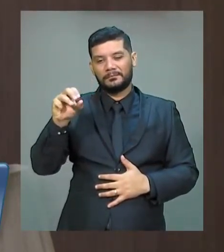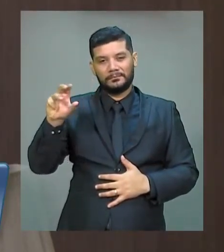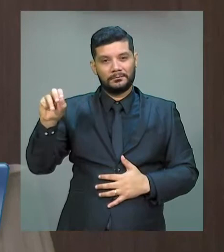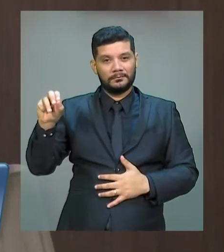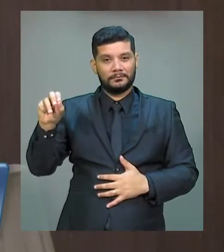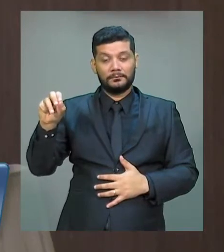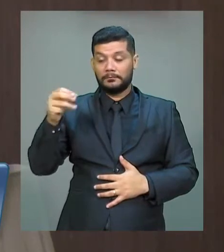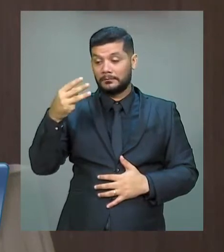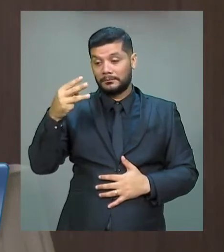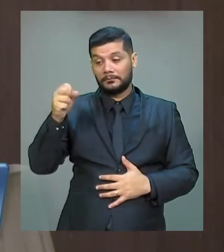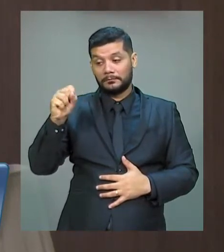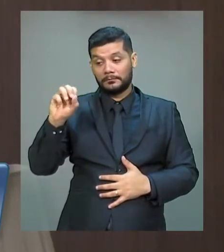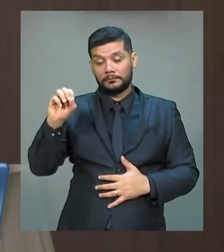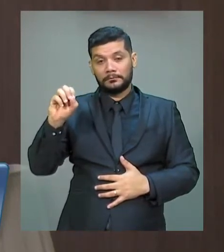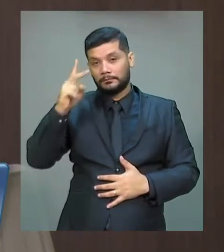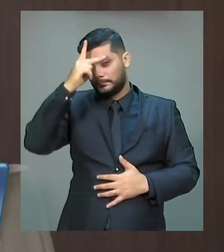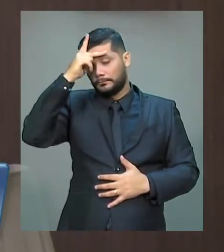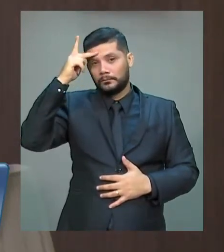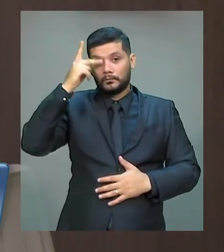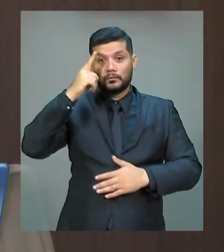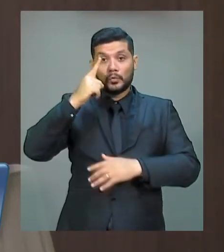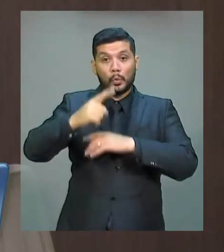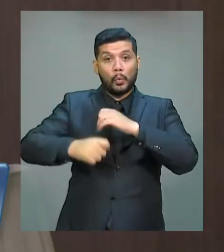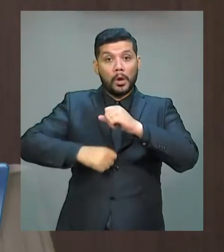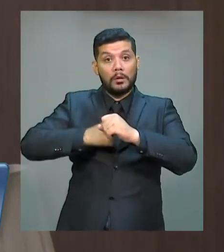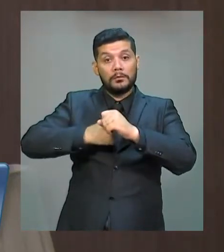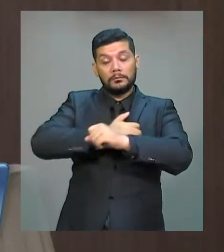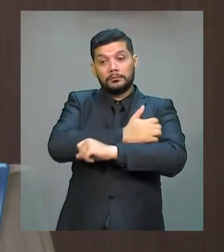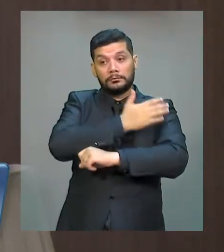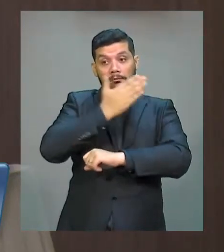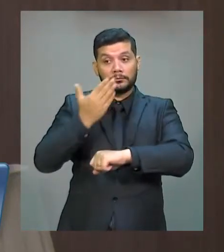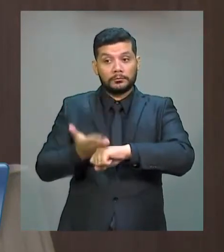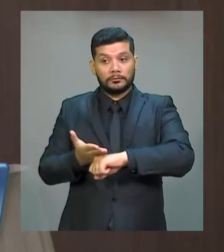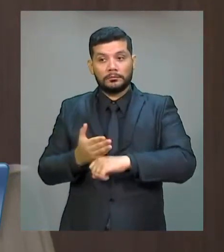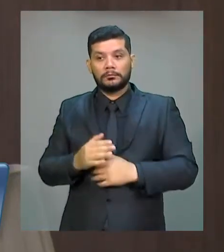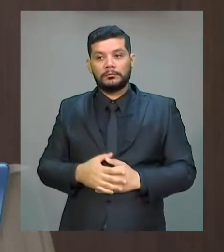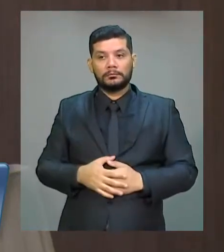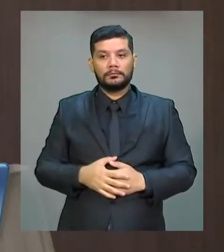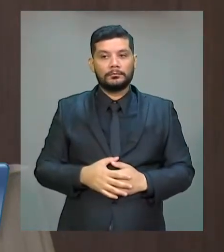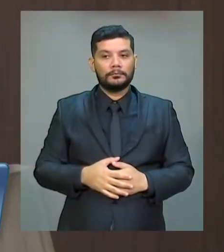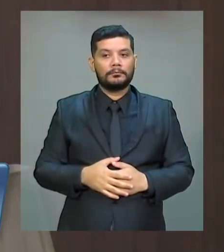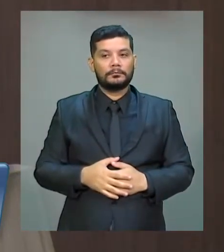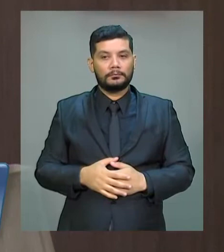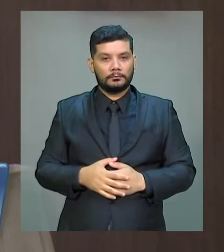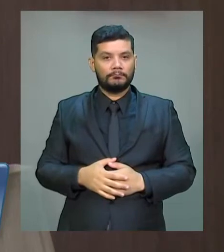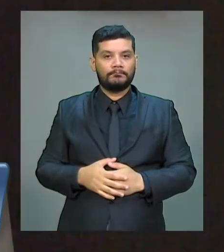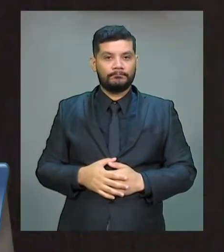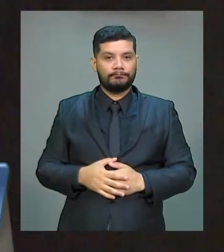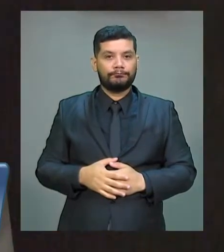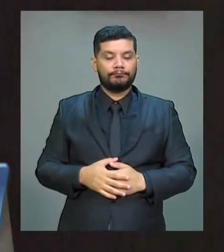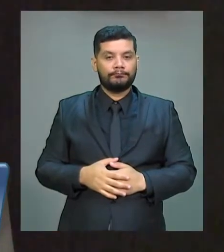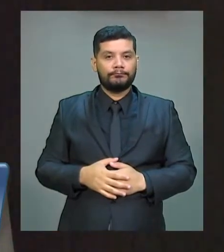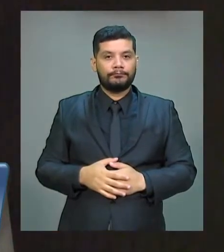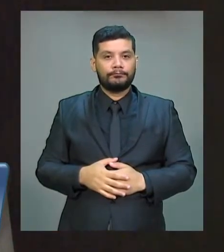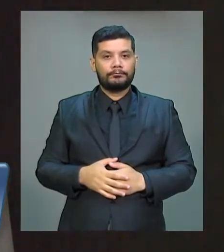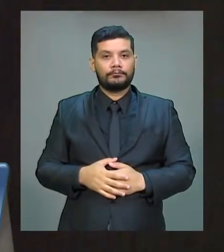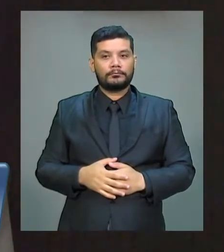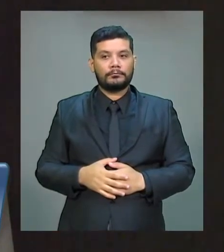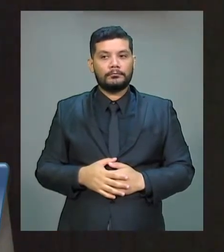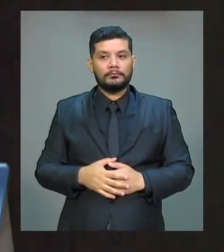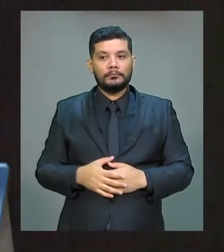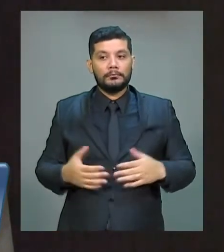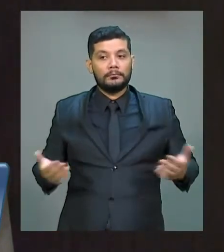3.380 pessoas o ano inteiro de 2020, em razão do Covid. Nos primeiros